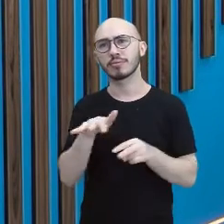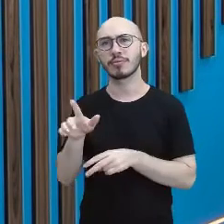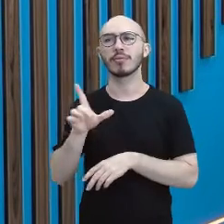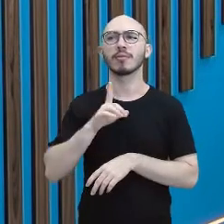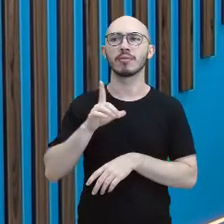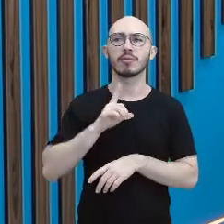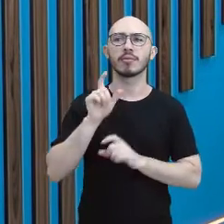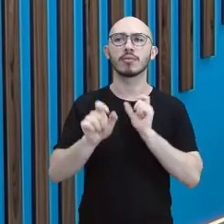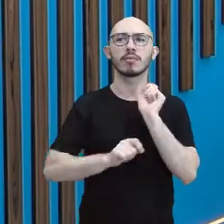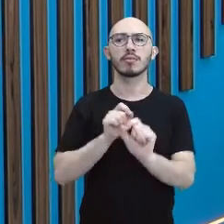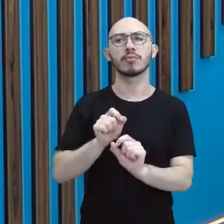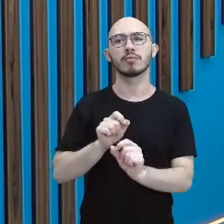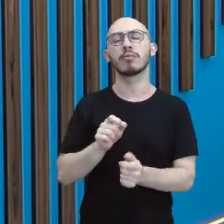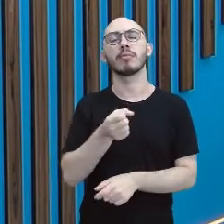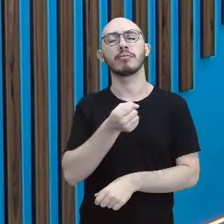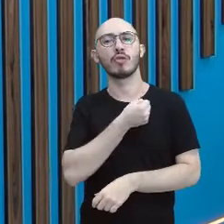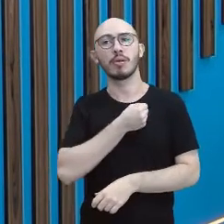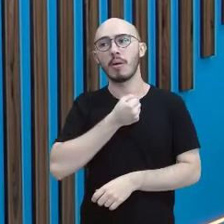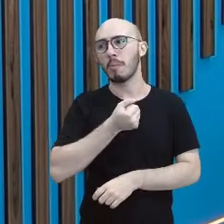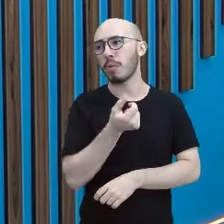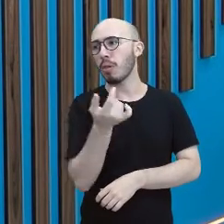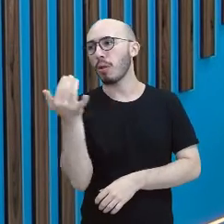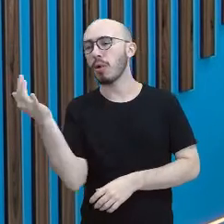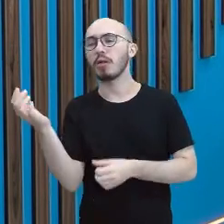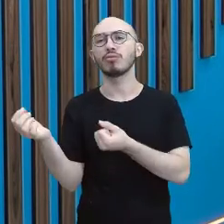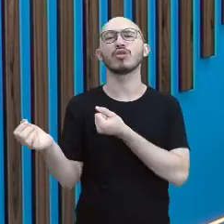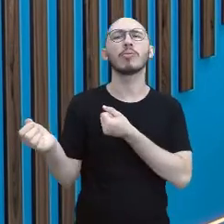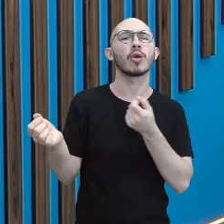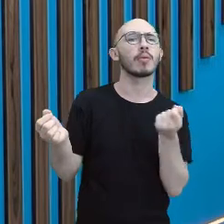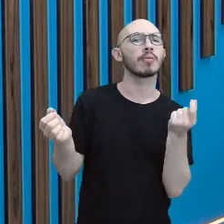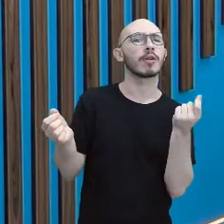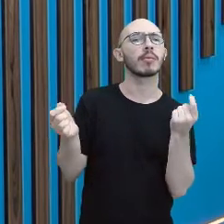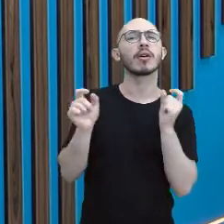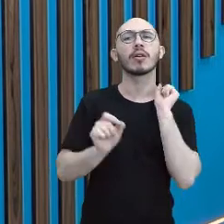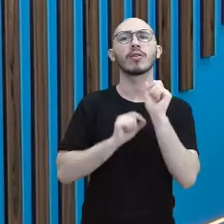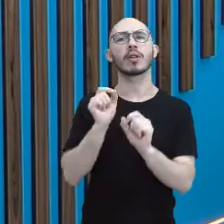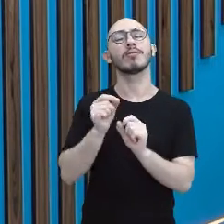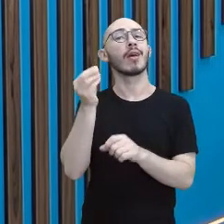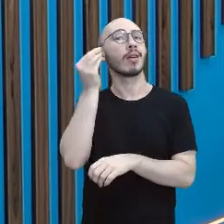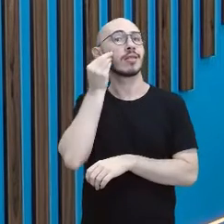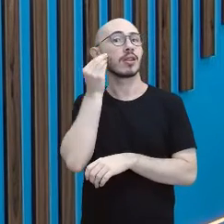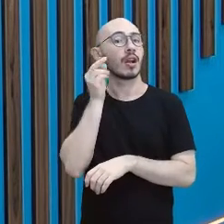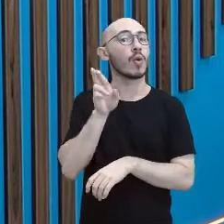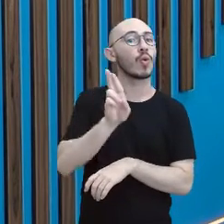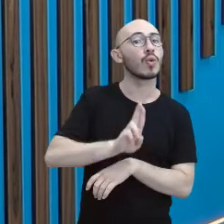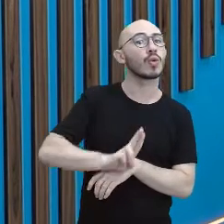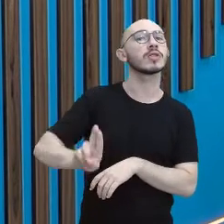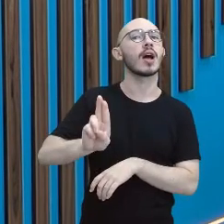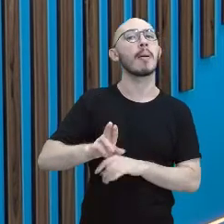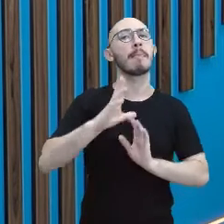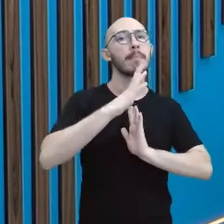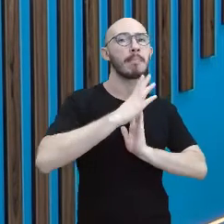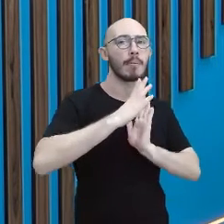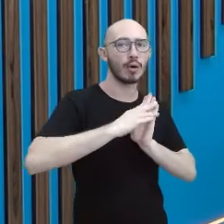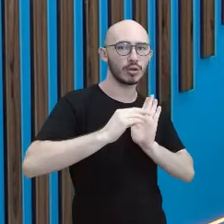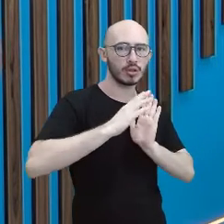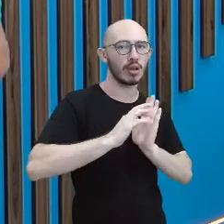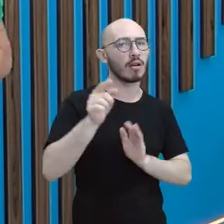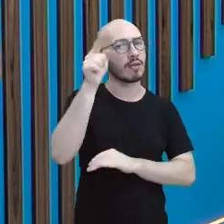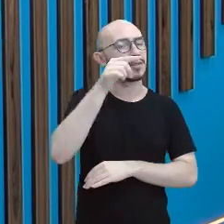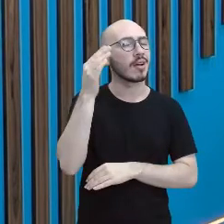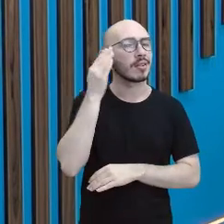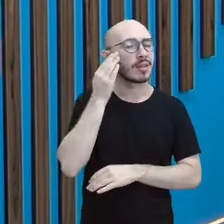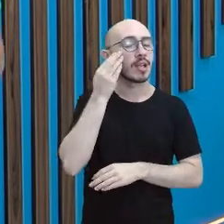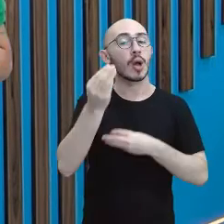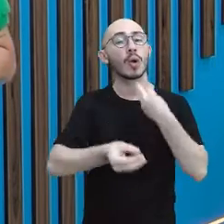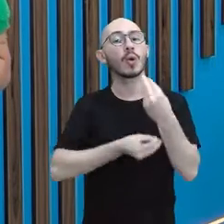sendo o nosso número grande e esse número como sendo o nosso número pequeno, a gente vai tentar usar eles como modelo para você compreender como